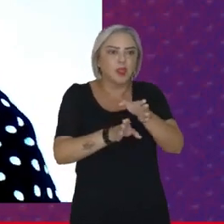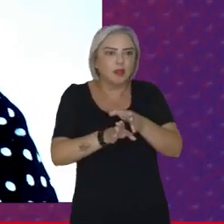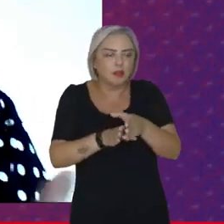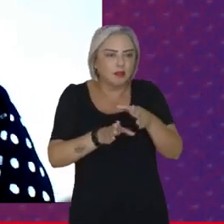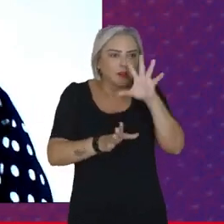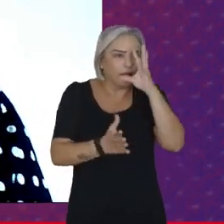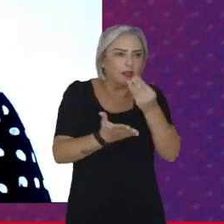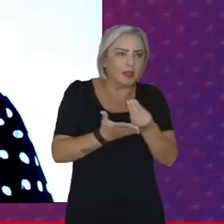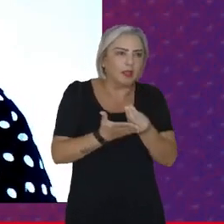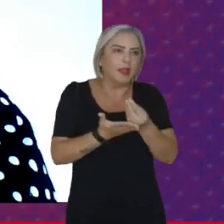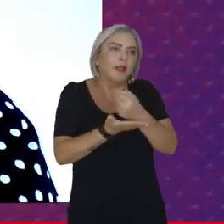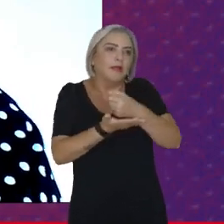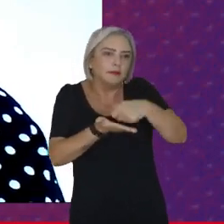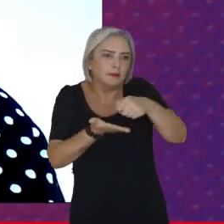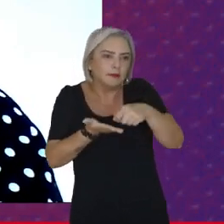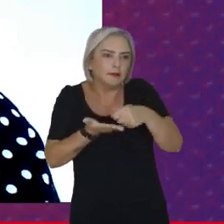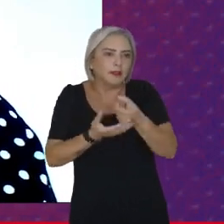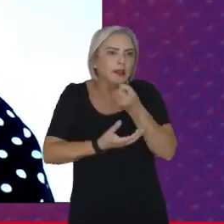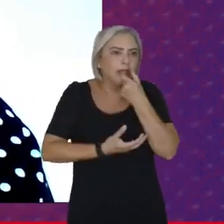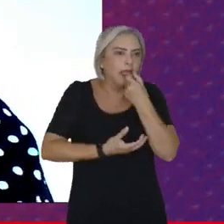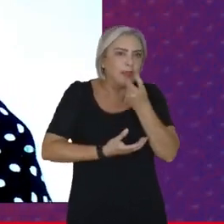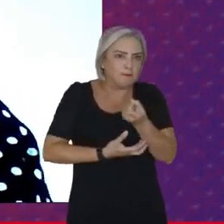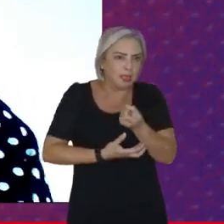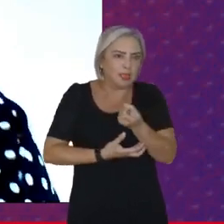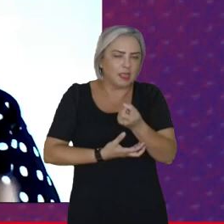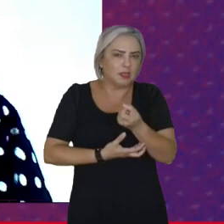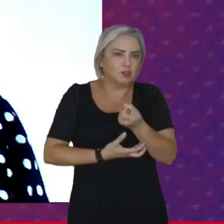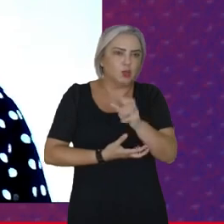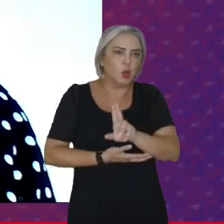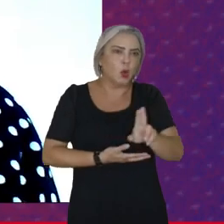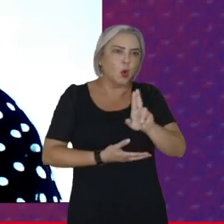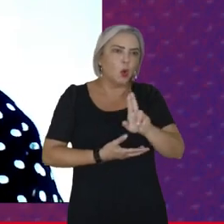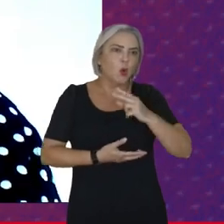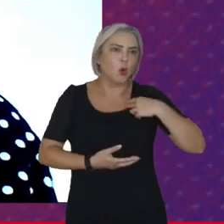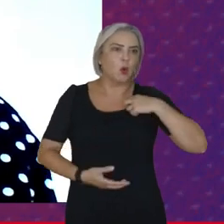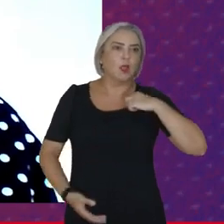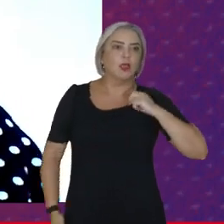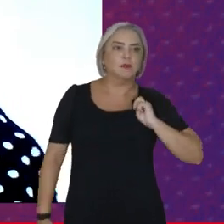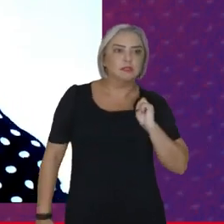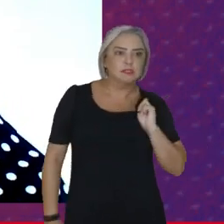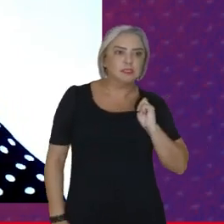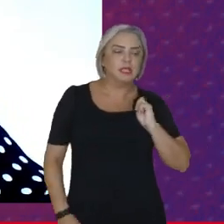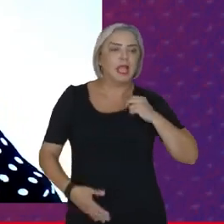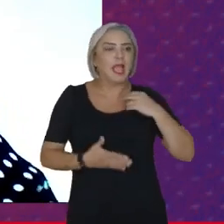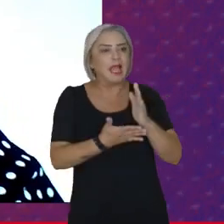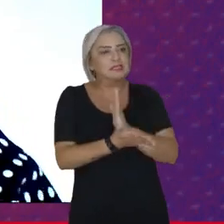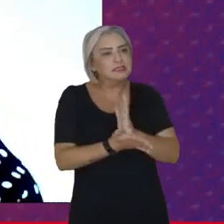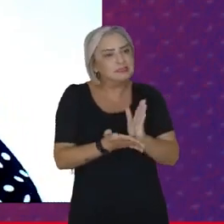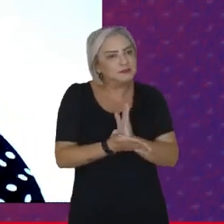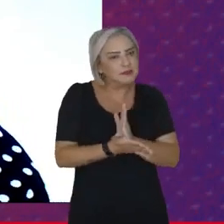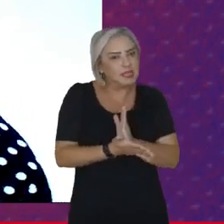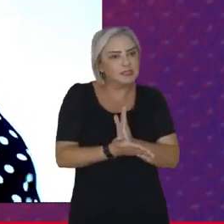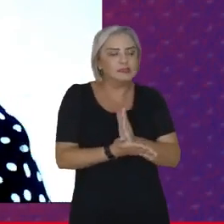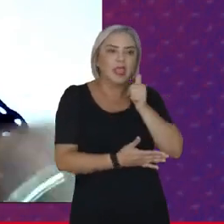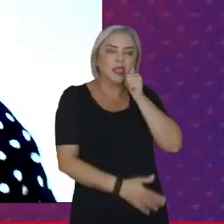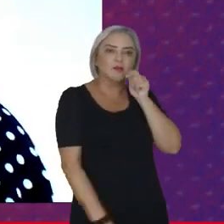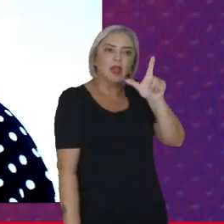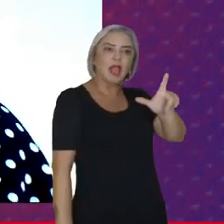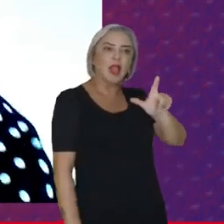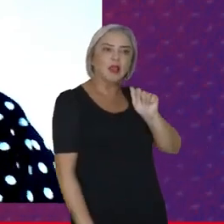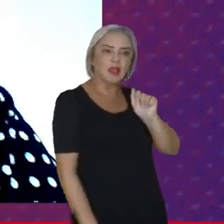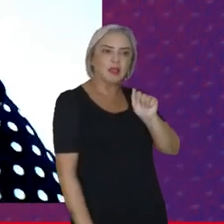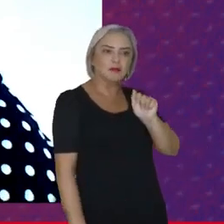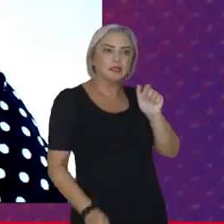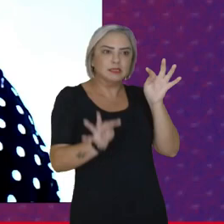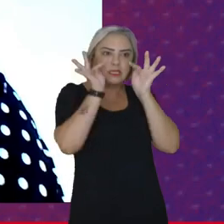exemplo, anticoncepcionais, uso de preservativos, que muitas vezes as mulheres lésbicas